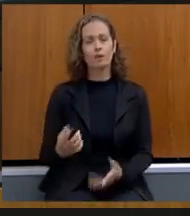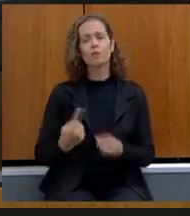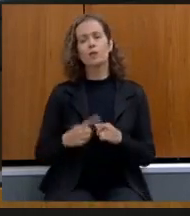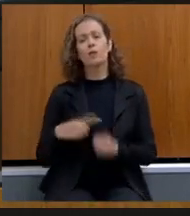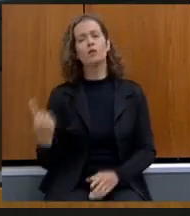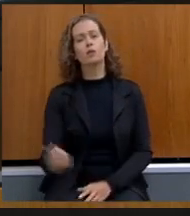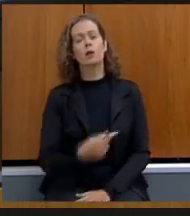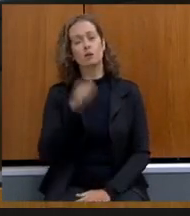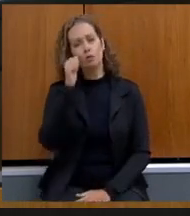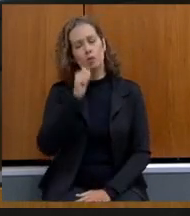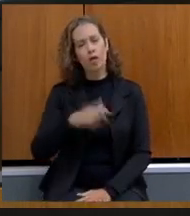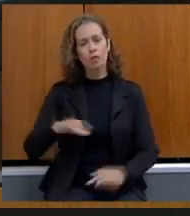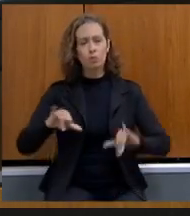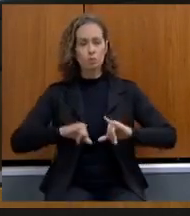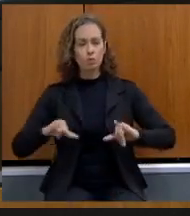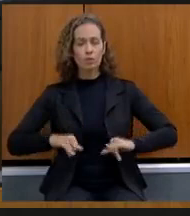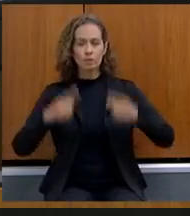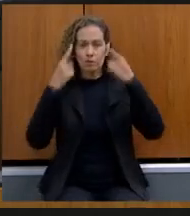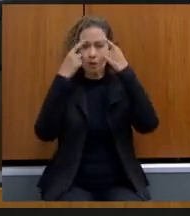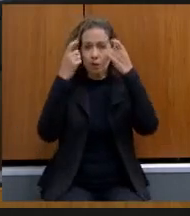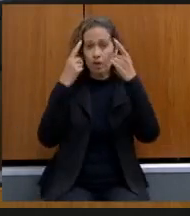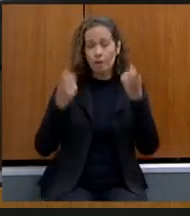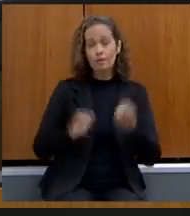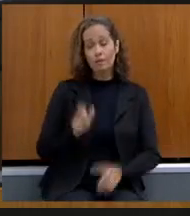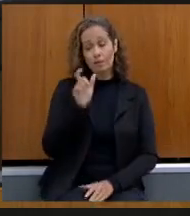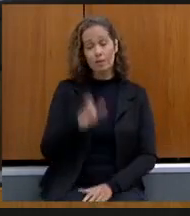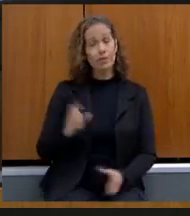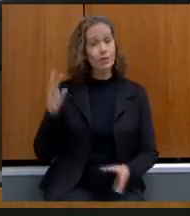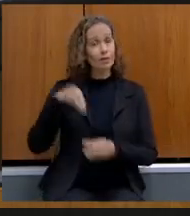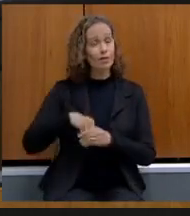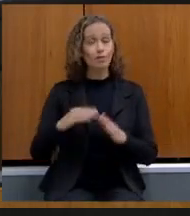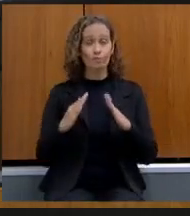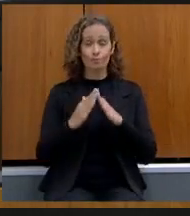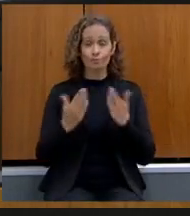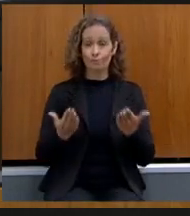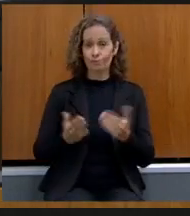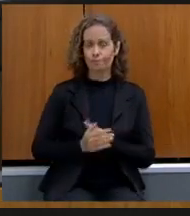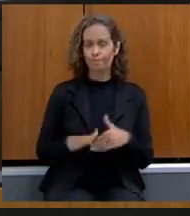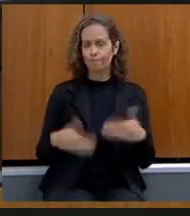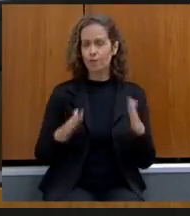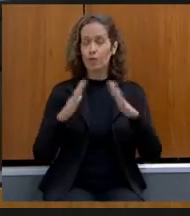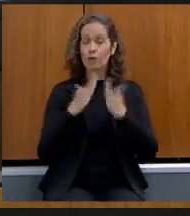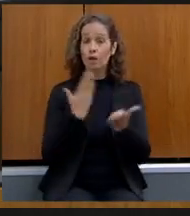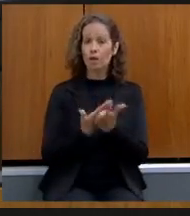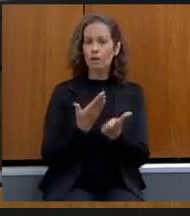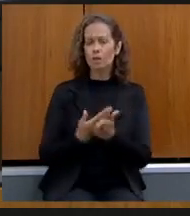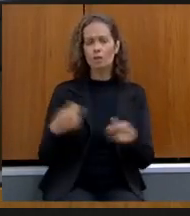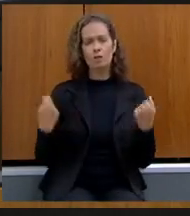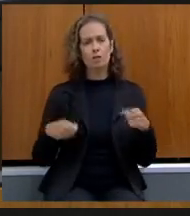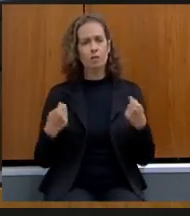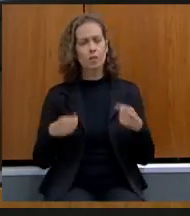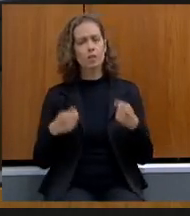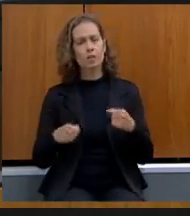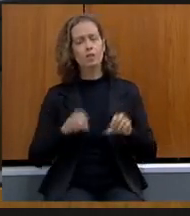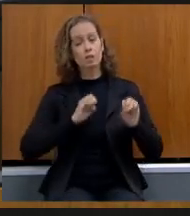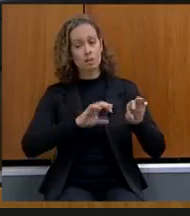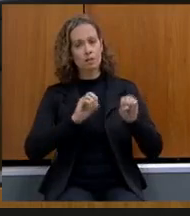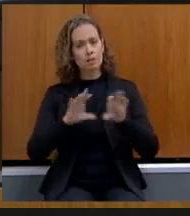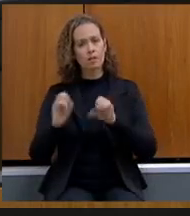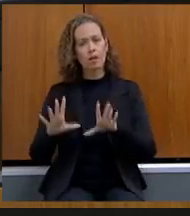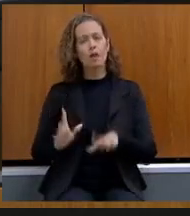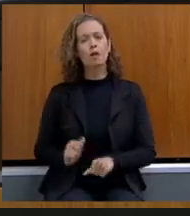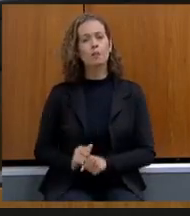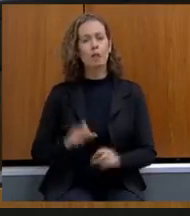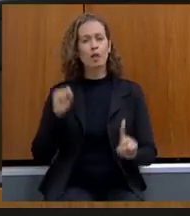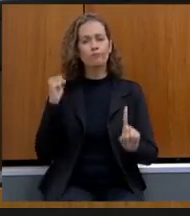violência por aqueles que estão do nosso lado dentro da nossa casa então acho que a escola precisa fazer o seu papel para que a gente